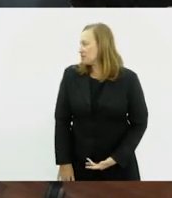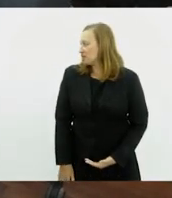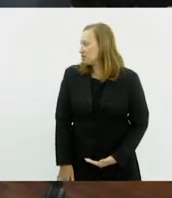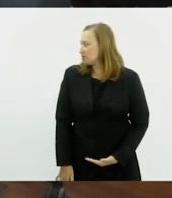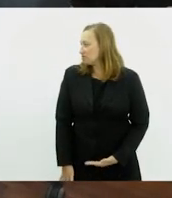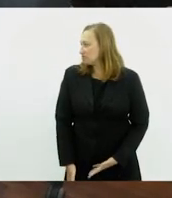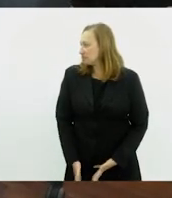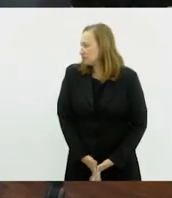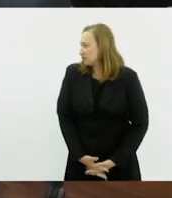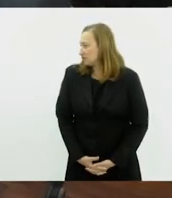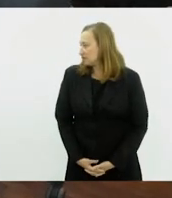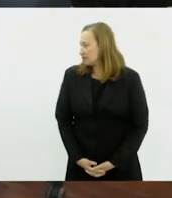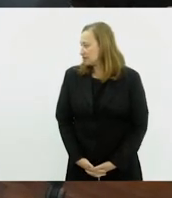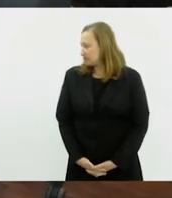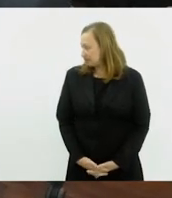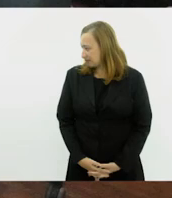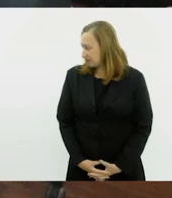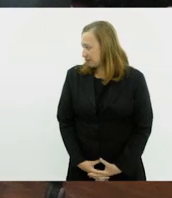bar